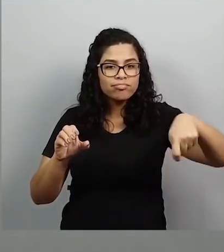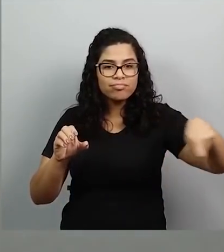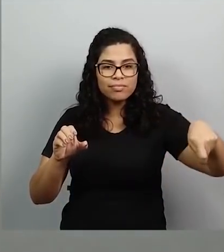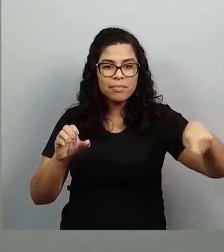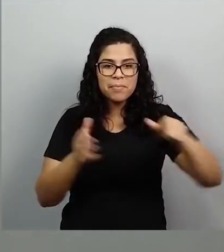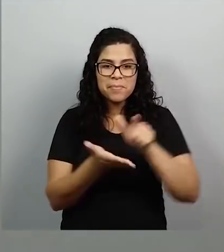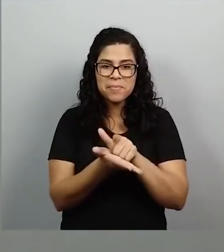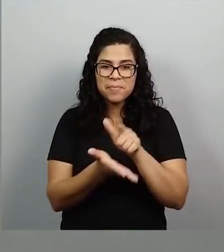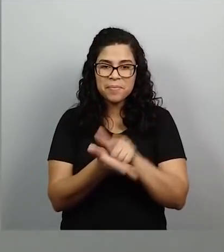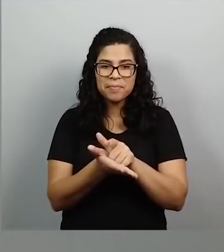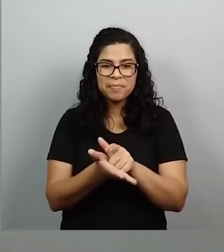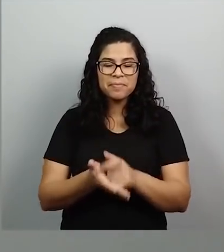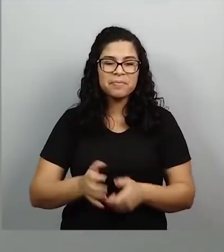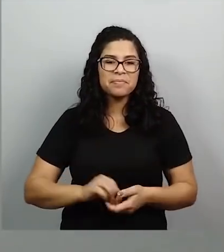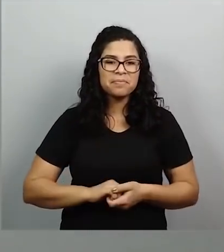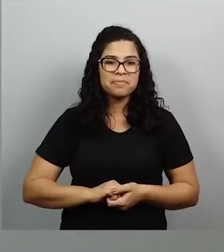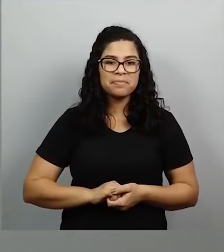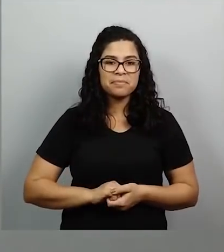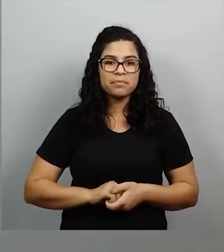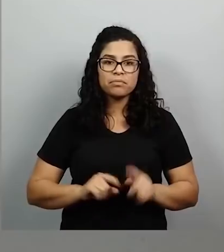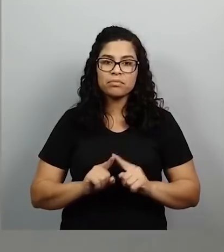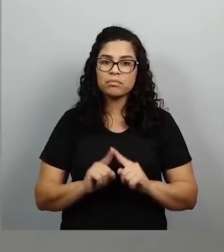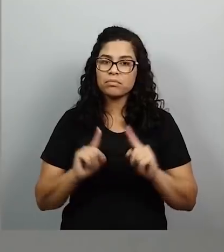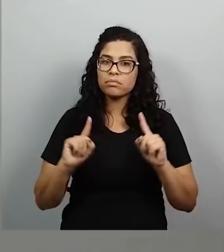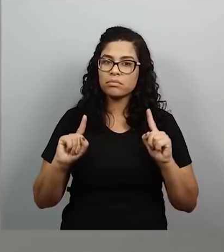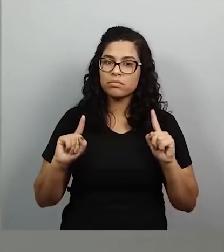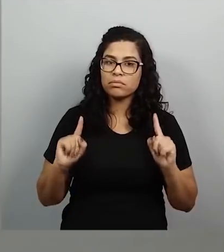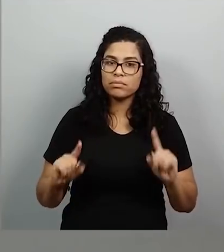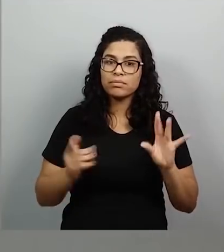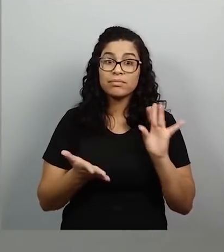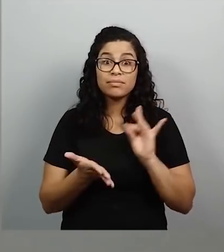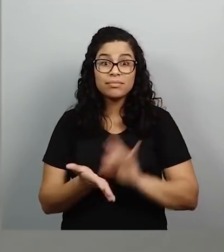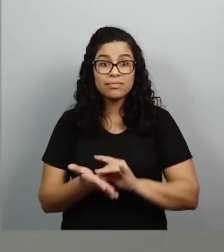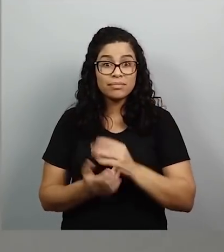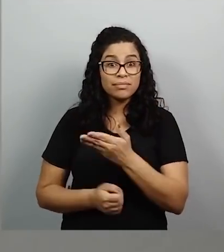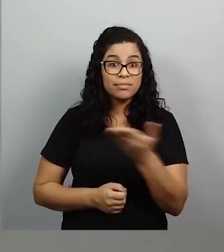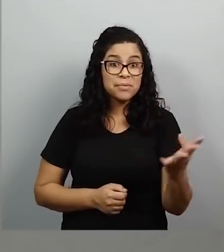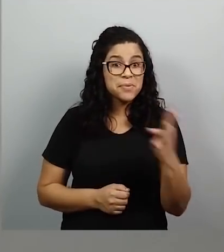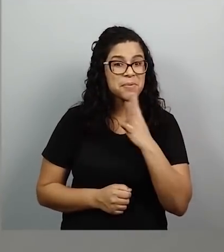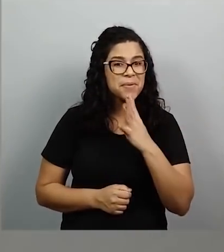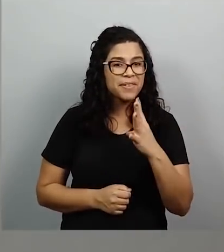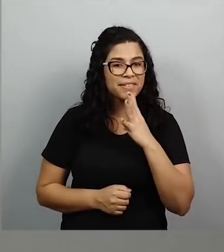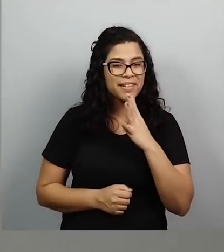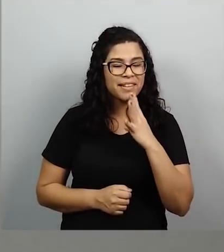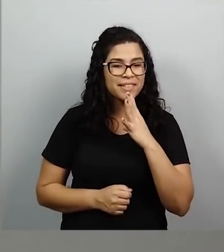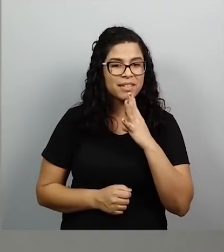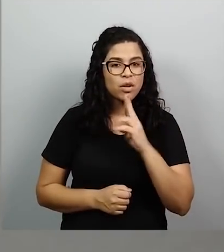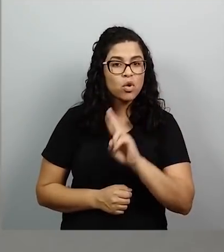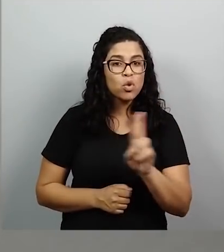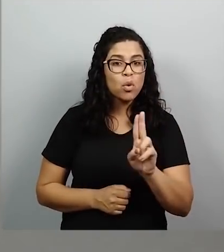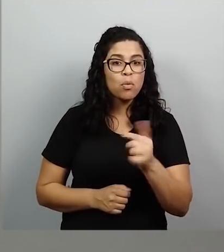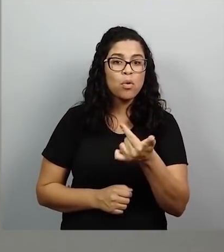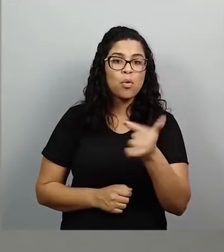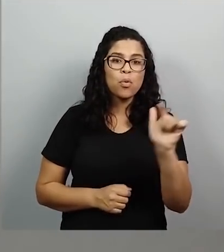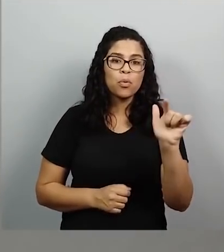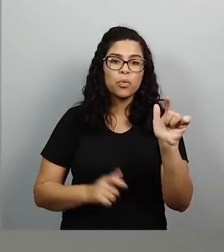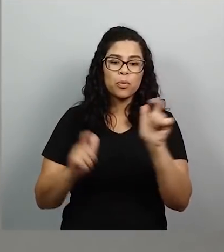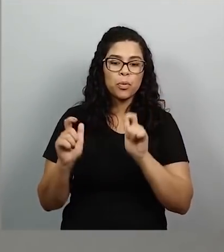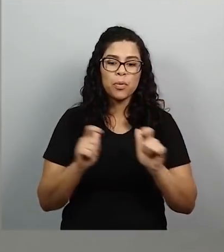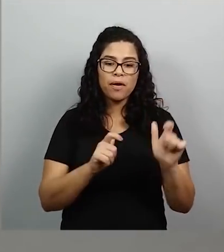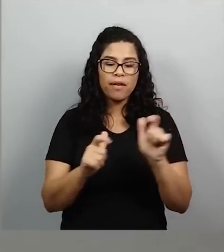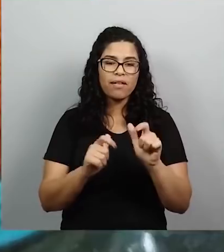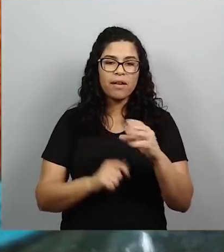nós conseguimos riscar o papel. Mas eu tenho certeza que vocês conhecem o urucum de